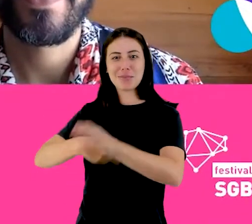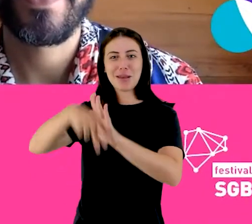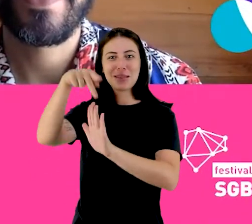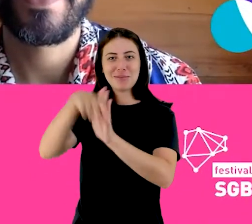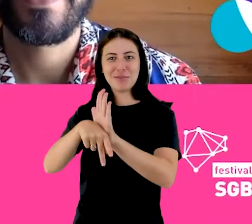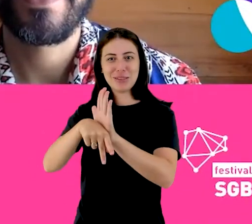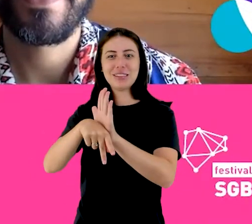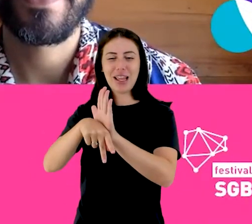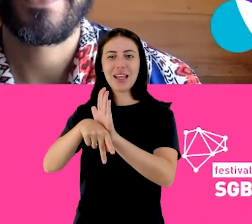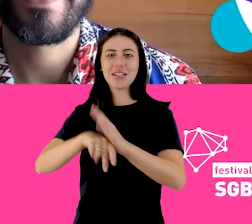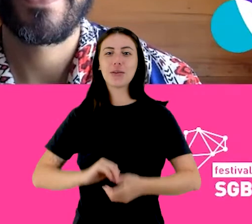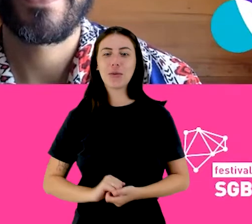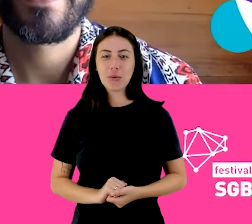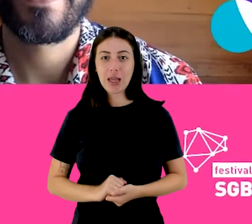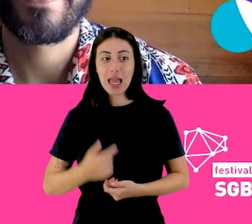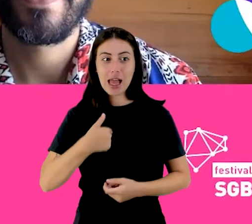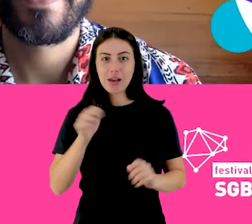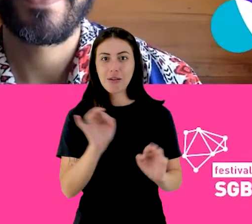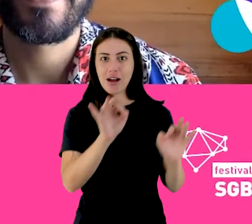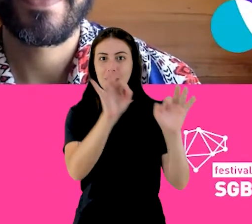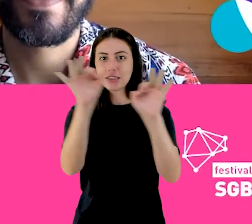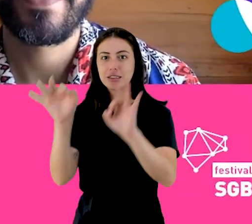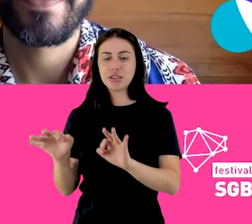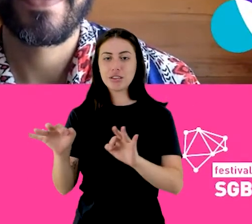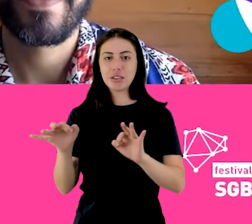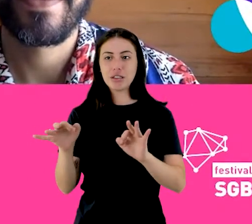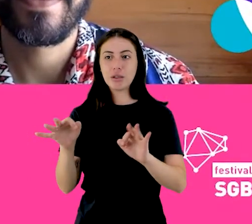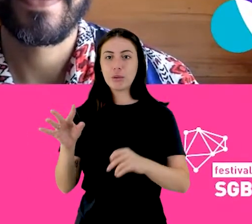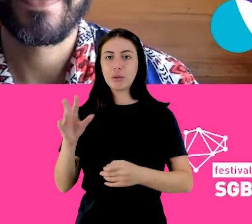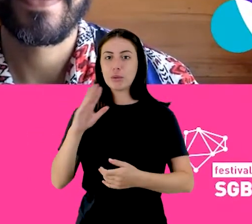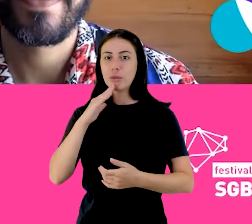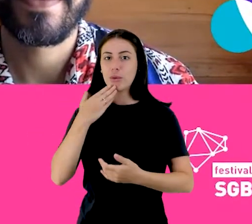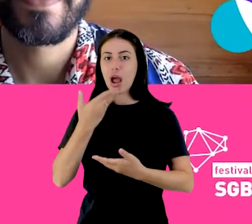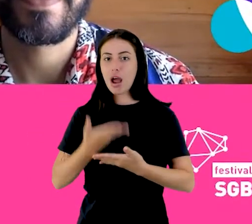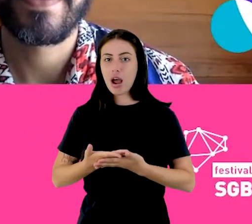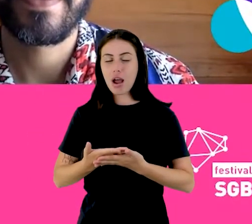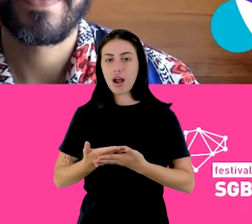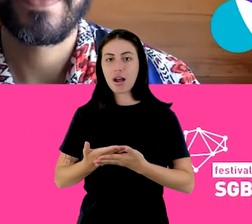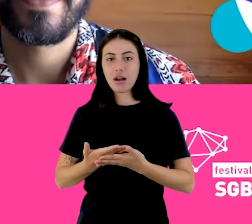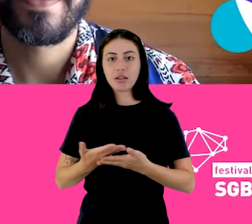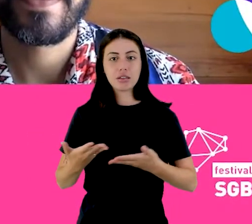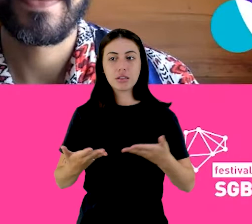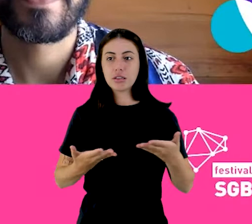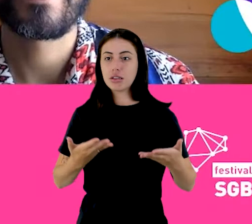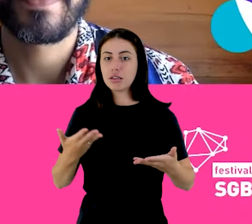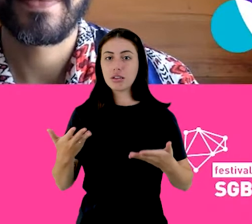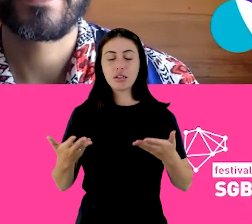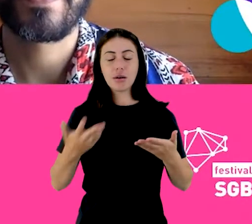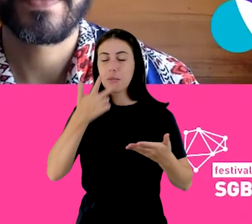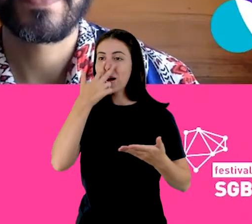me chamaram para fazer esse trabalho, o Belisário me mandou o filme. Quando eu vi o filme, eu